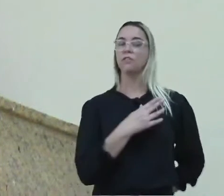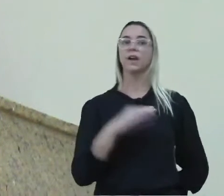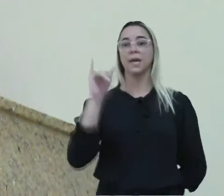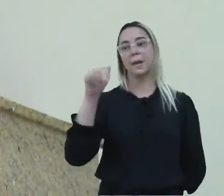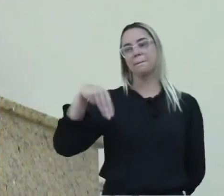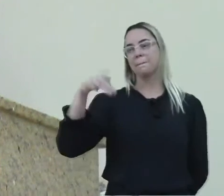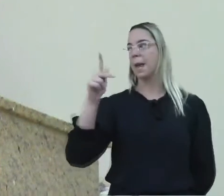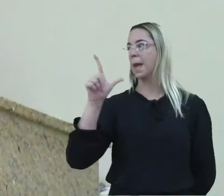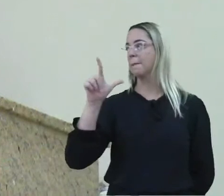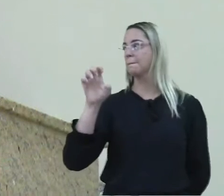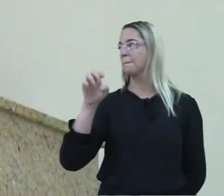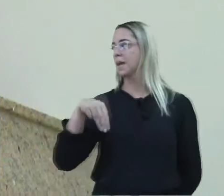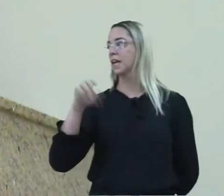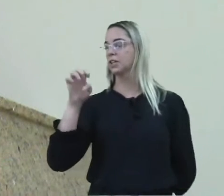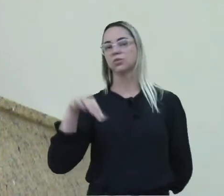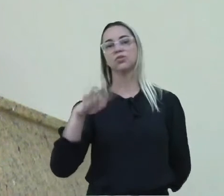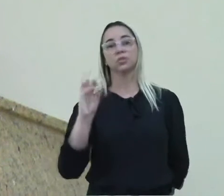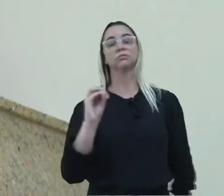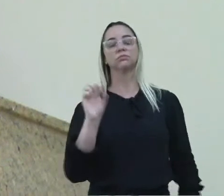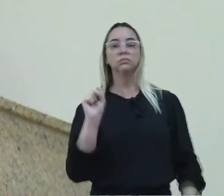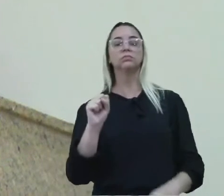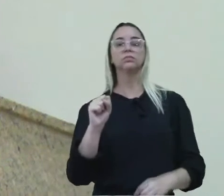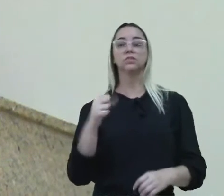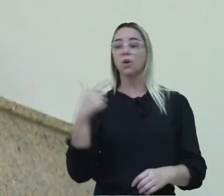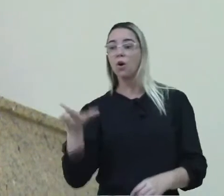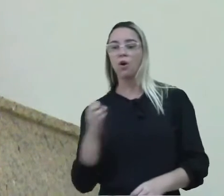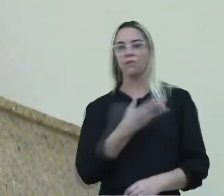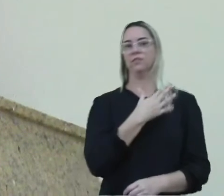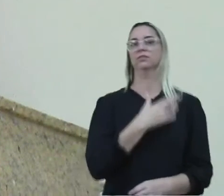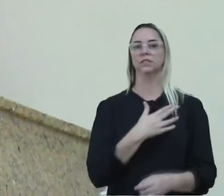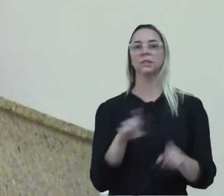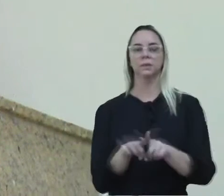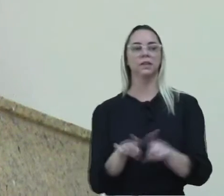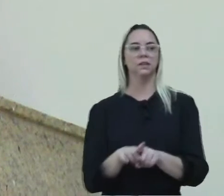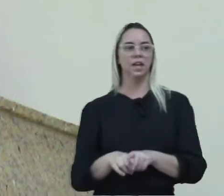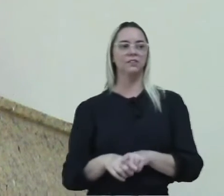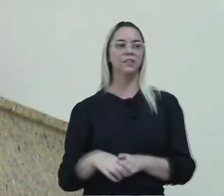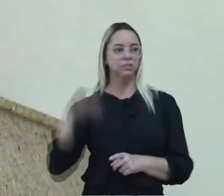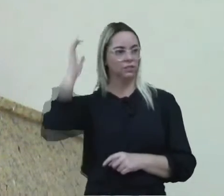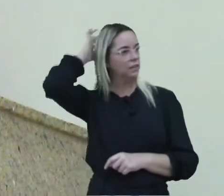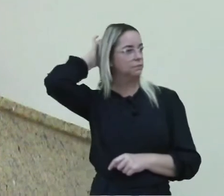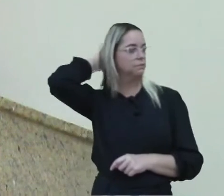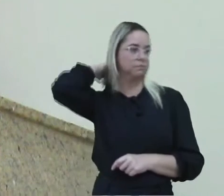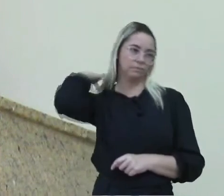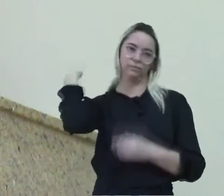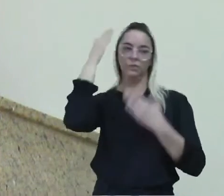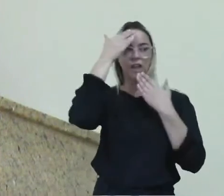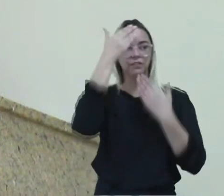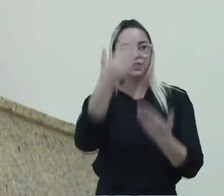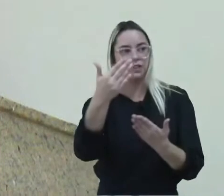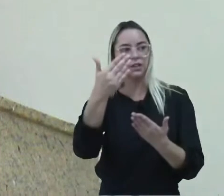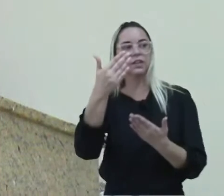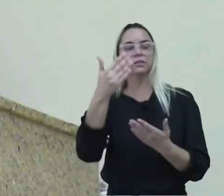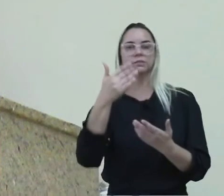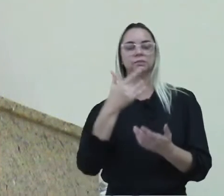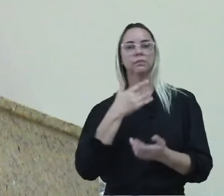breve teremos mais novidades para anunciar aqui à nossa população do campo. Finalizo aqui a minha fala agradecendo ao presidente pela compreensão do